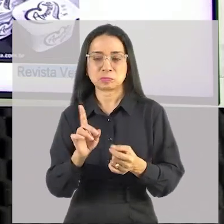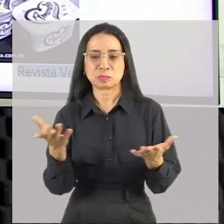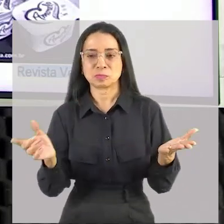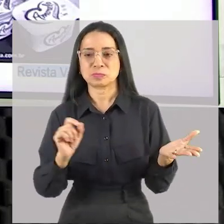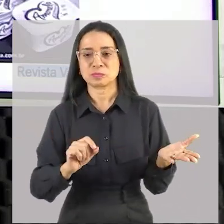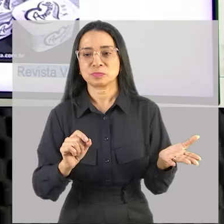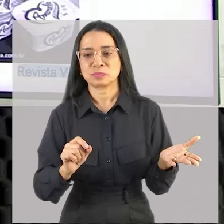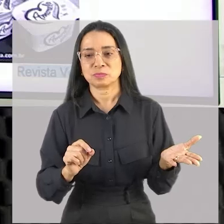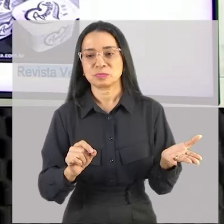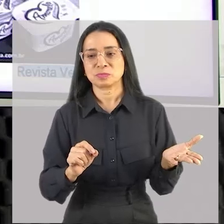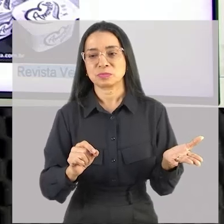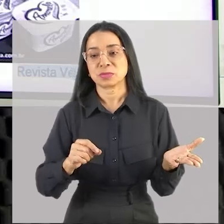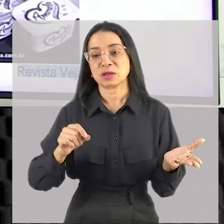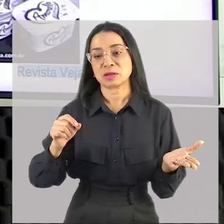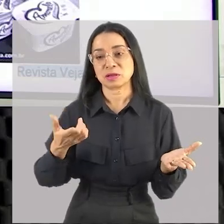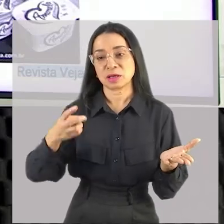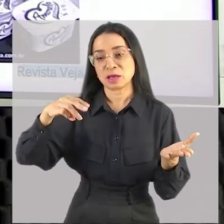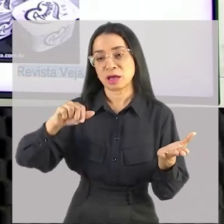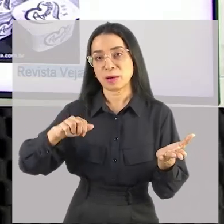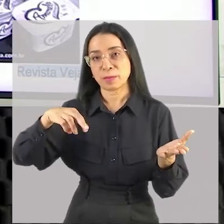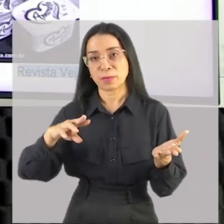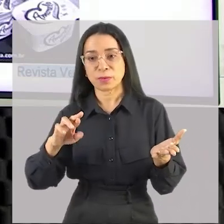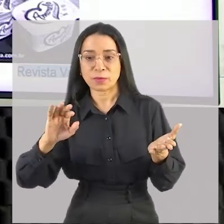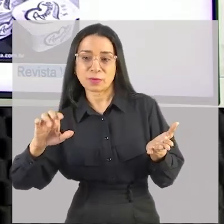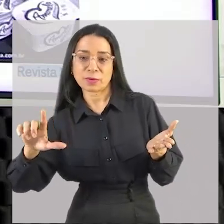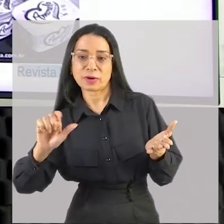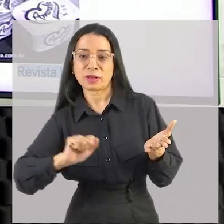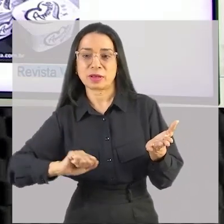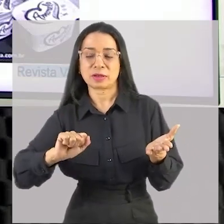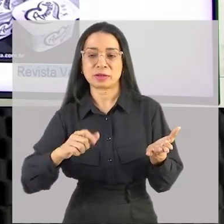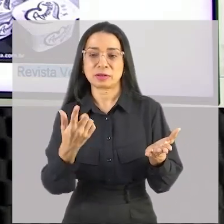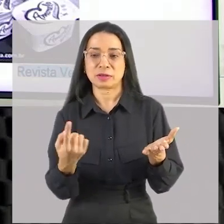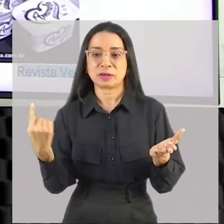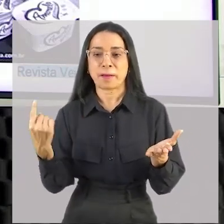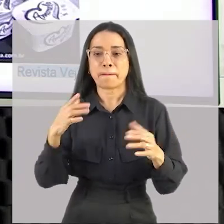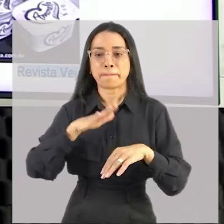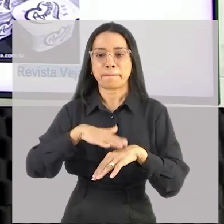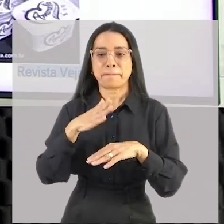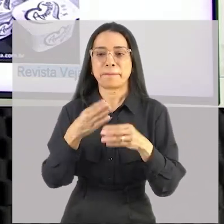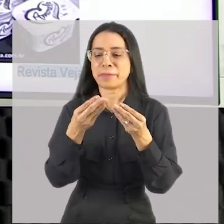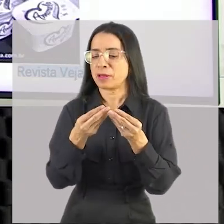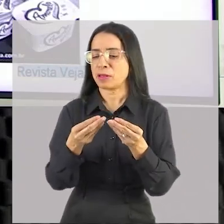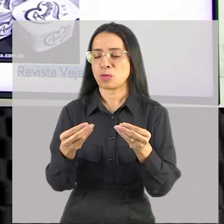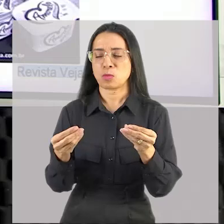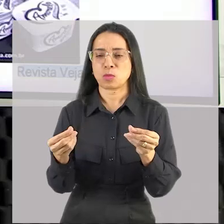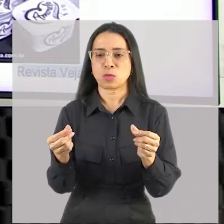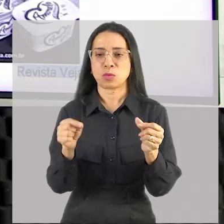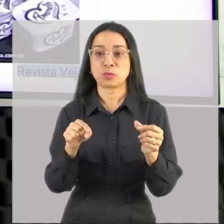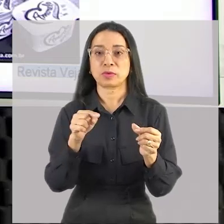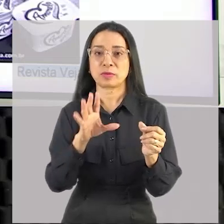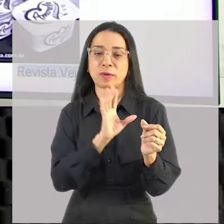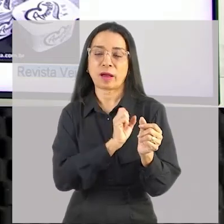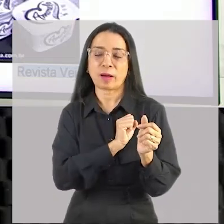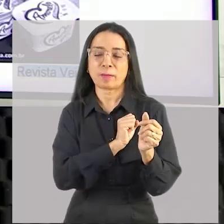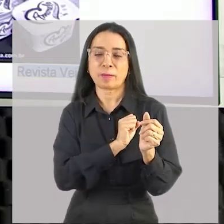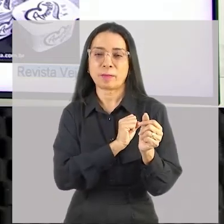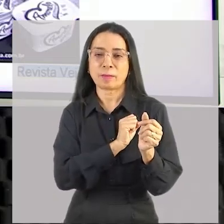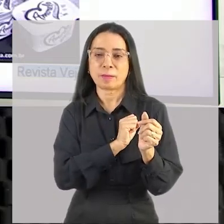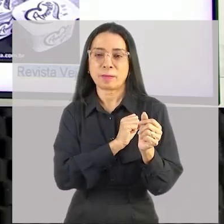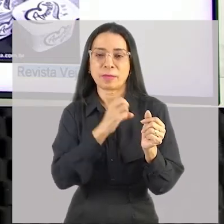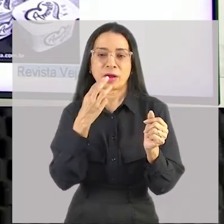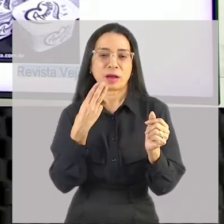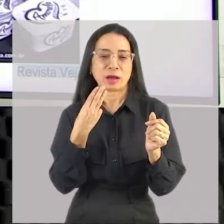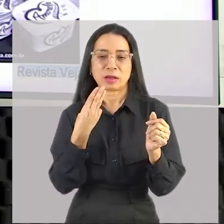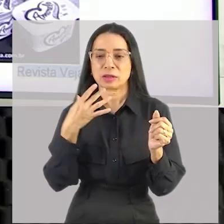a morela, muito mais cremosa, você vai amar esse sabor no pão. E aqui, lá no cantinho